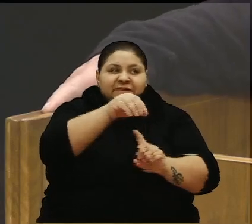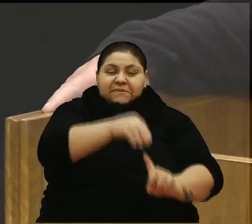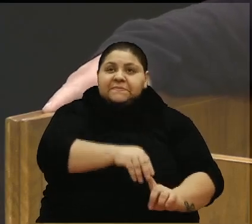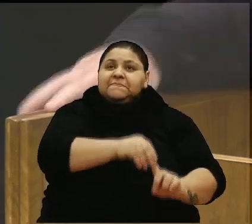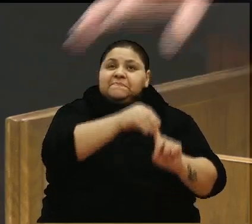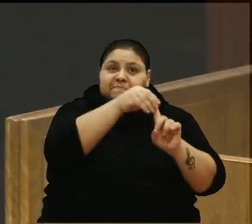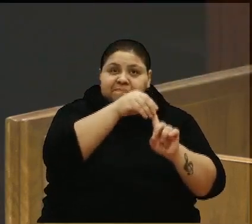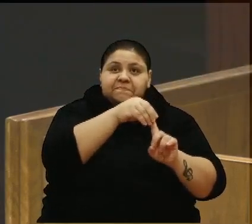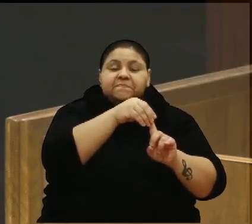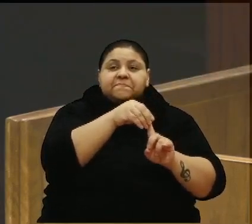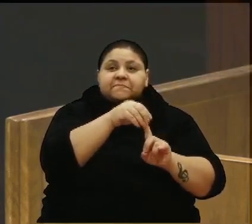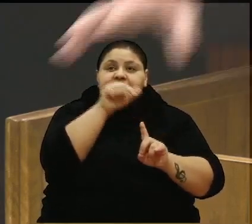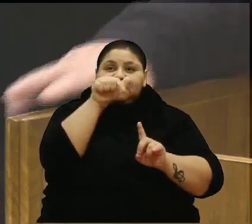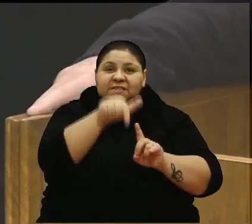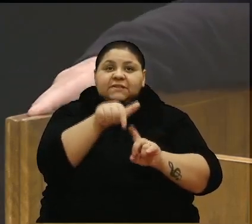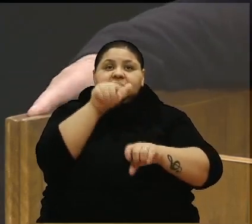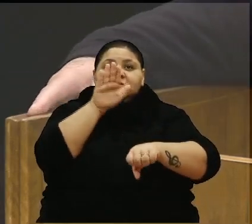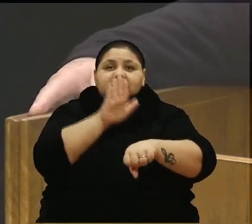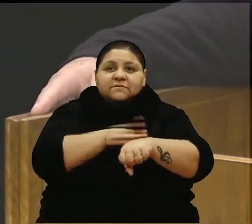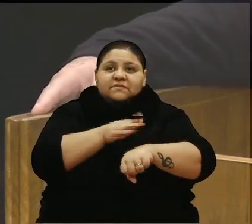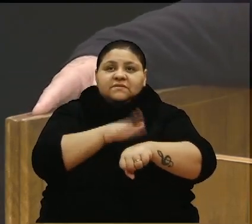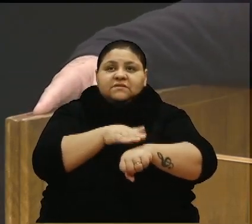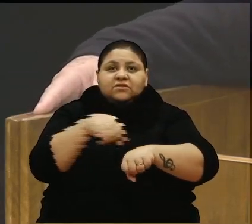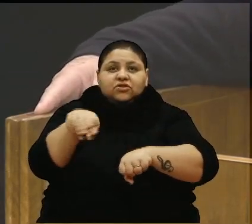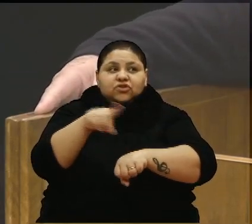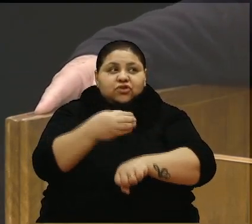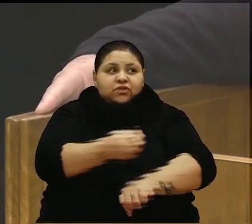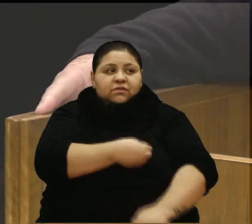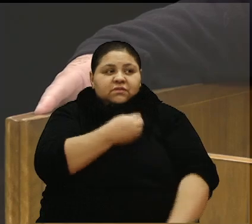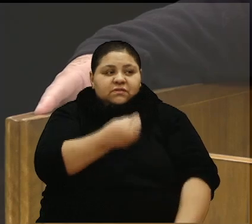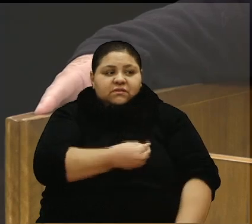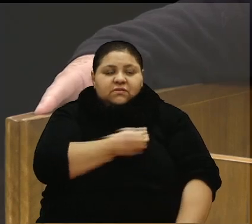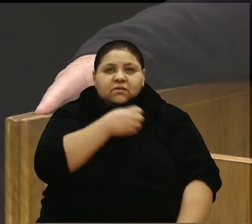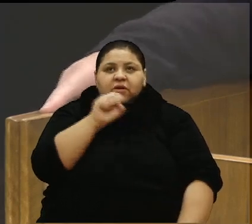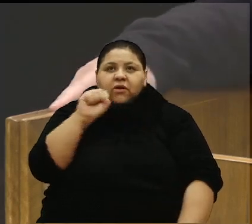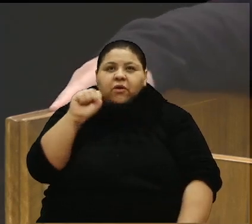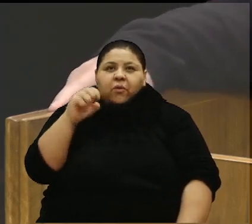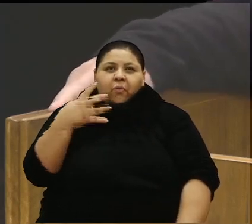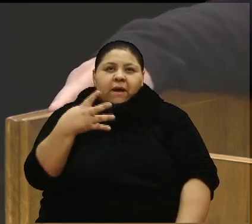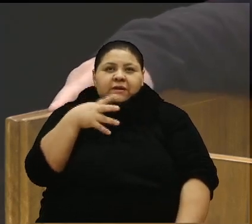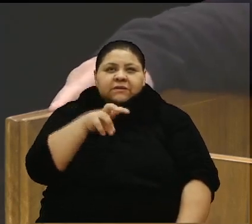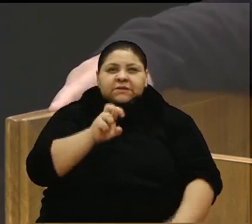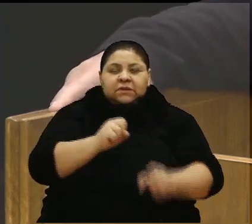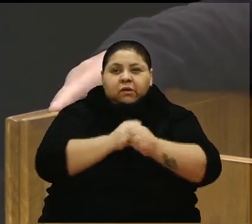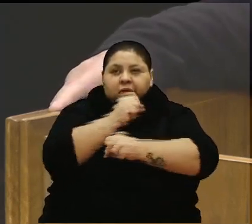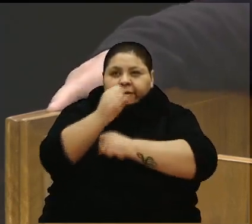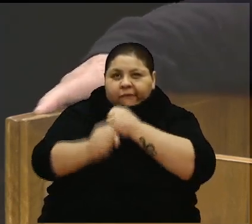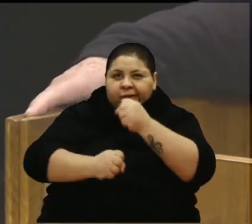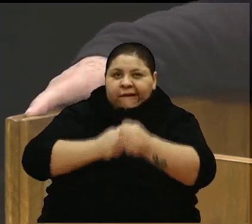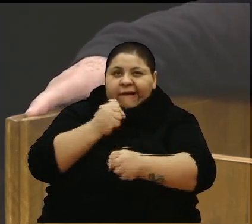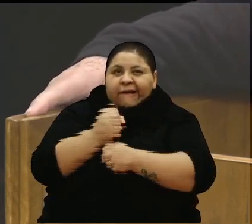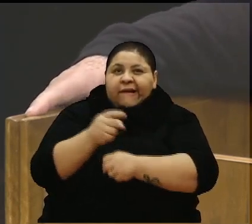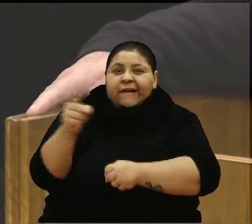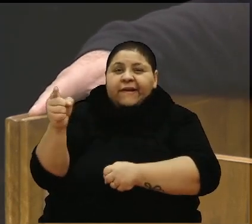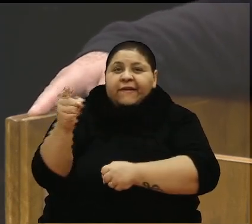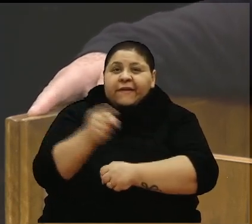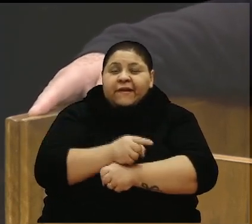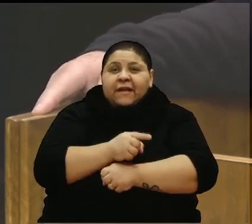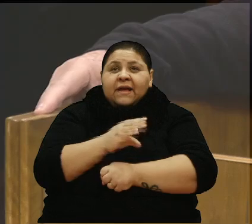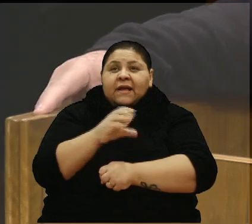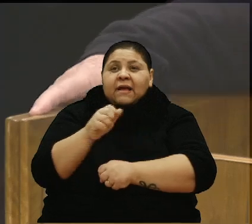principalmente nesse momento que nós estamos vivenciando de uns 4, 5 anos para cá, que é a captura pelo